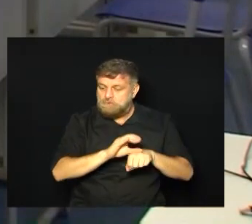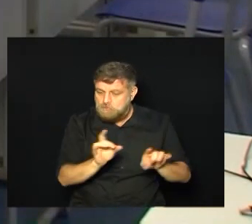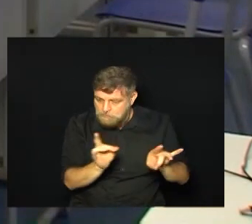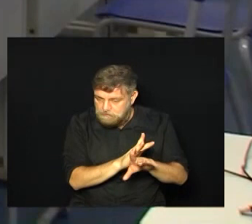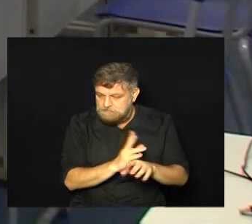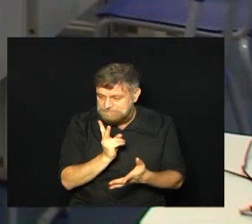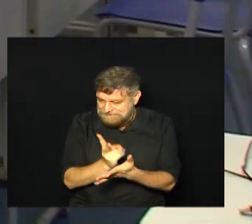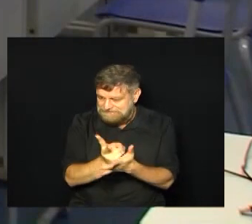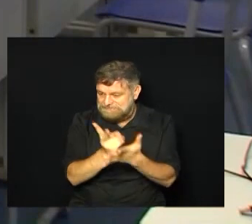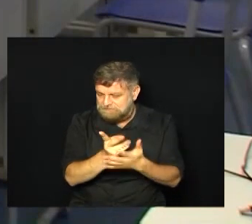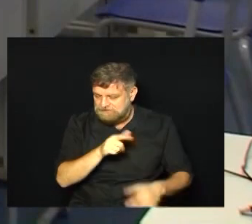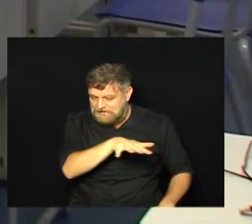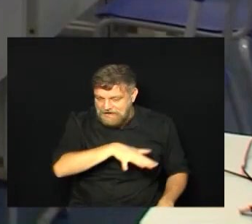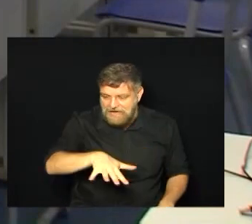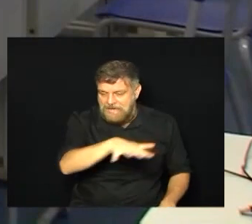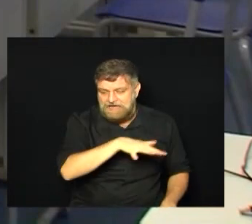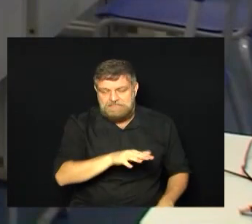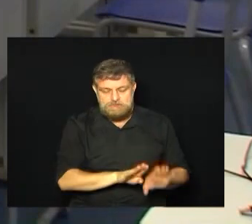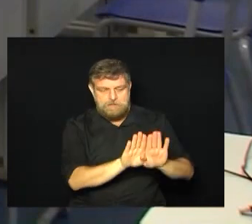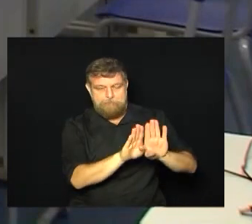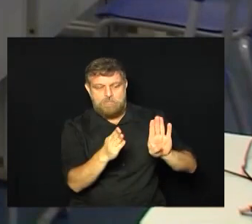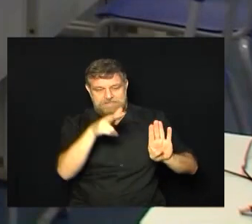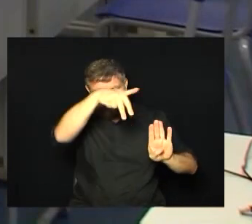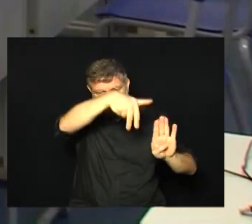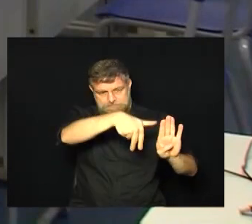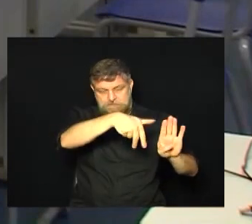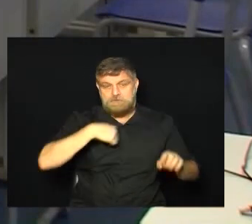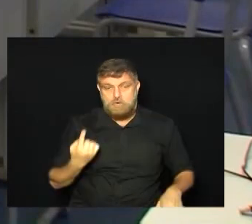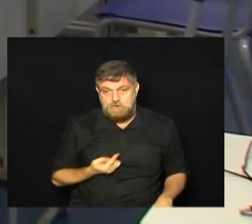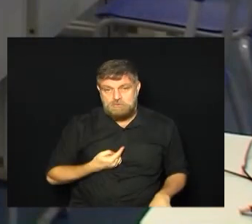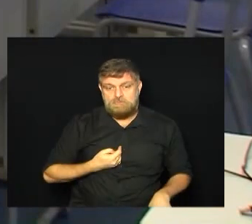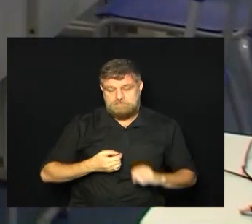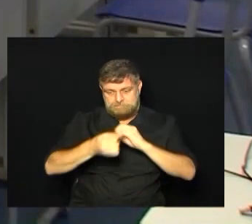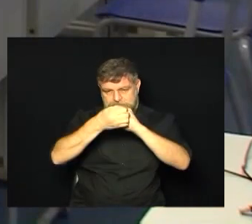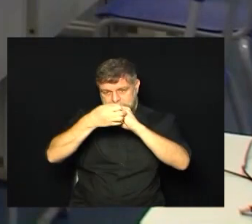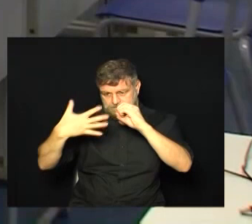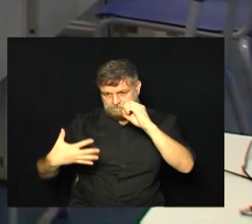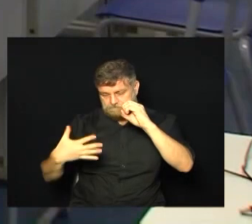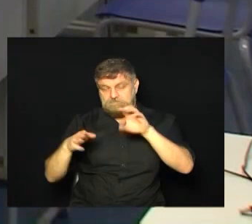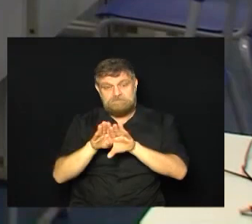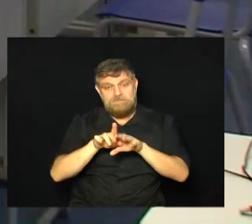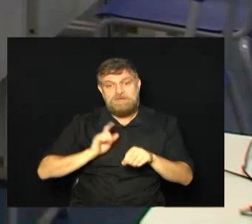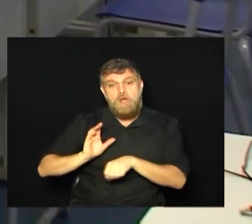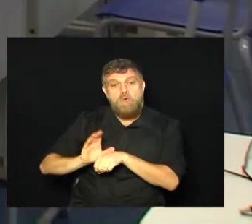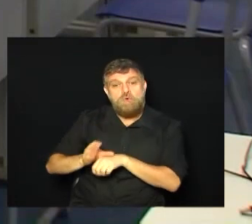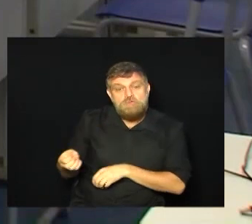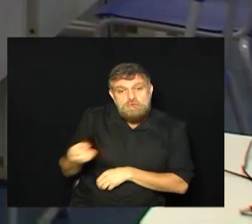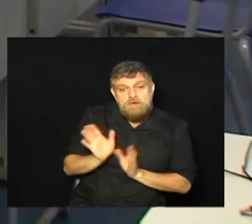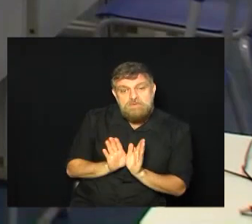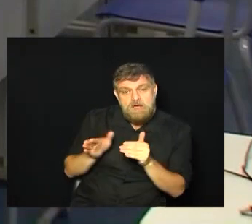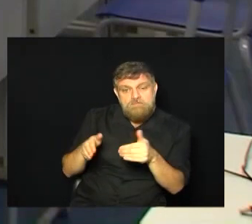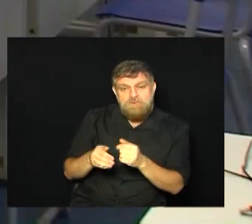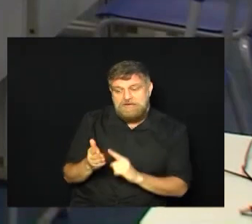vão nessa área. Mas a gente também, o Seprocamp está criando cursos novos, principalmente voltado para a área